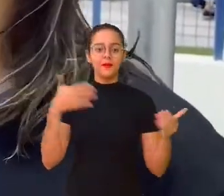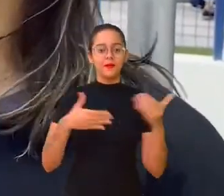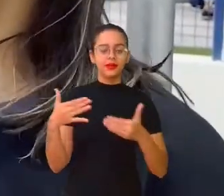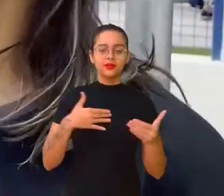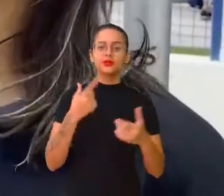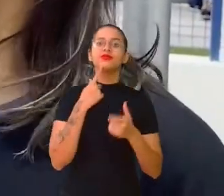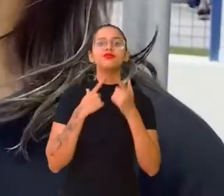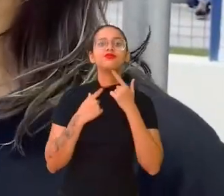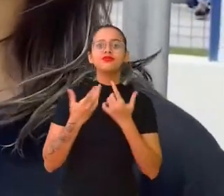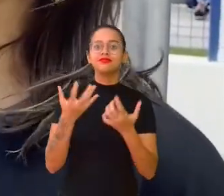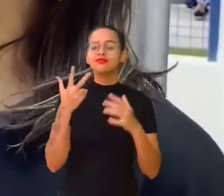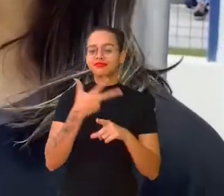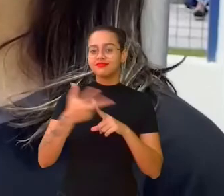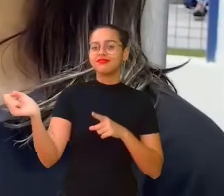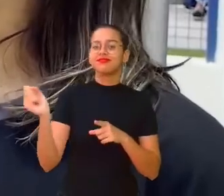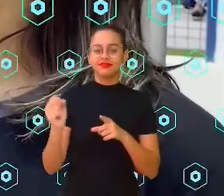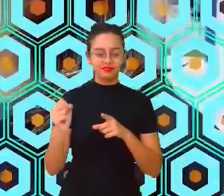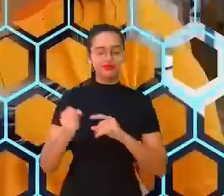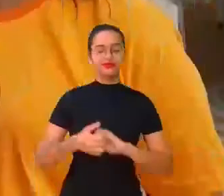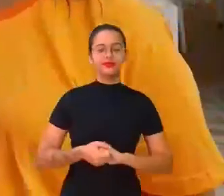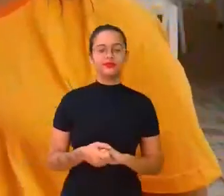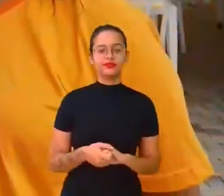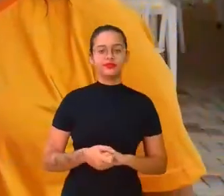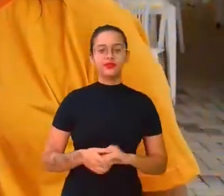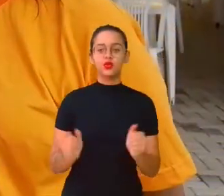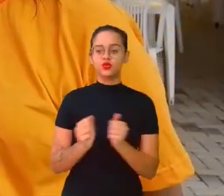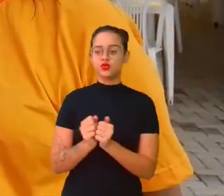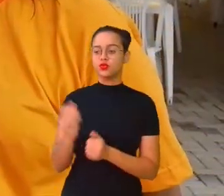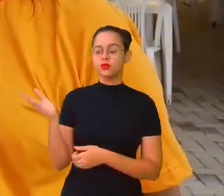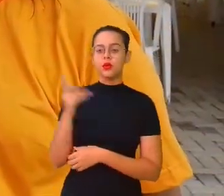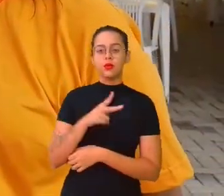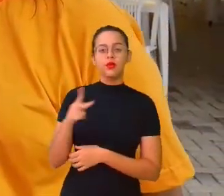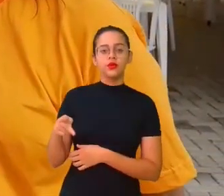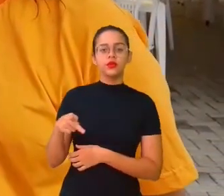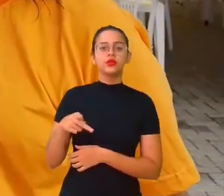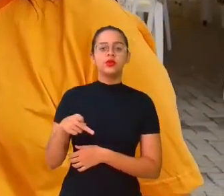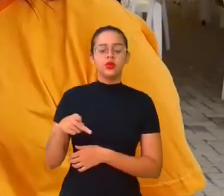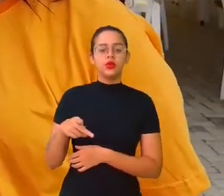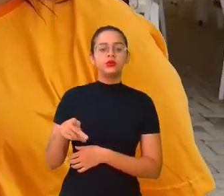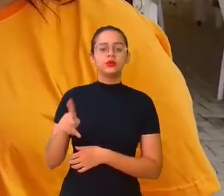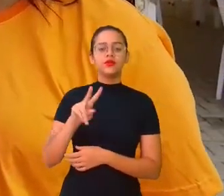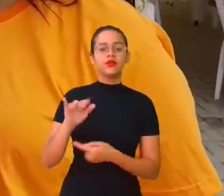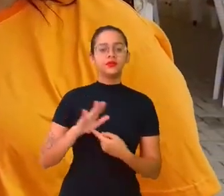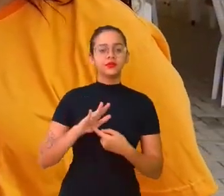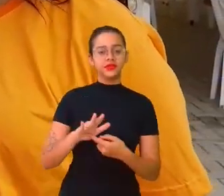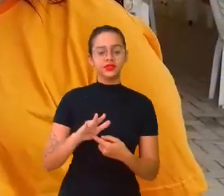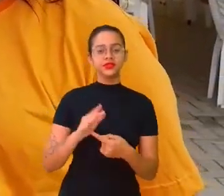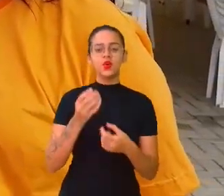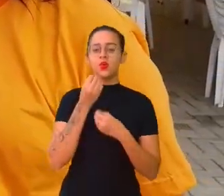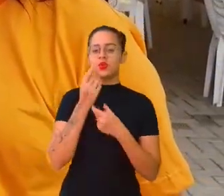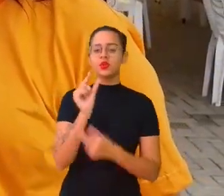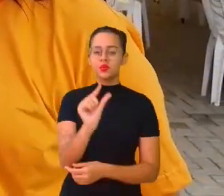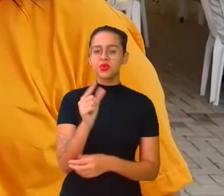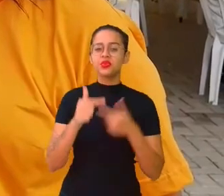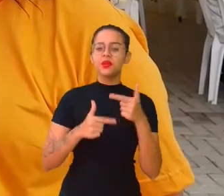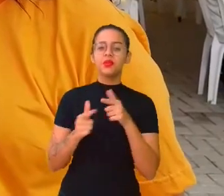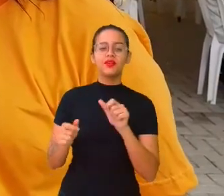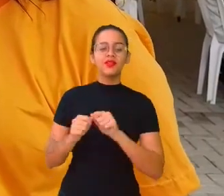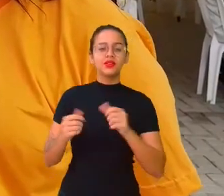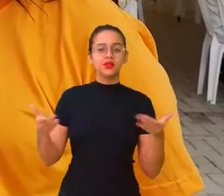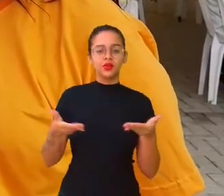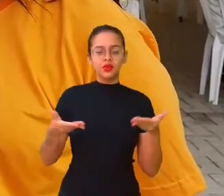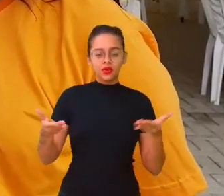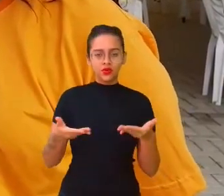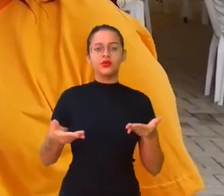aquela vontade de querer ganhar, de participar. Bom, eu estou aqui com a professora multiplicadora e ela vai se apresentar e contar um pouquinho do trabalho que ela está fazendo